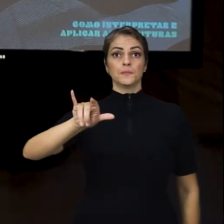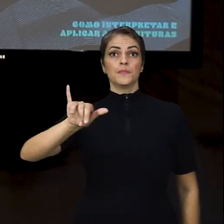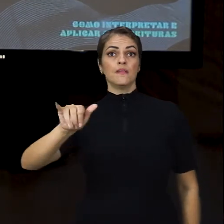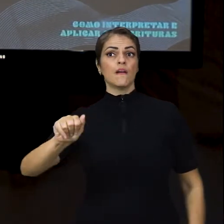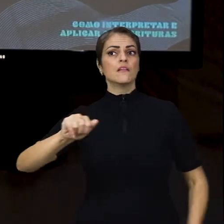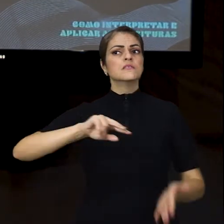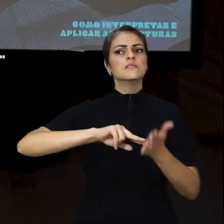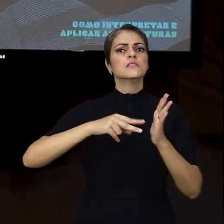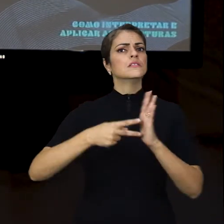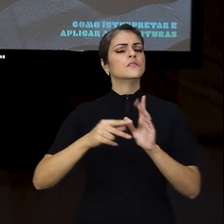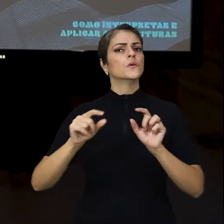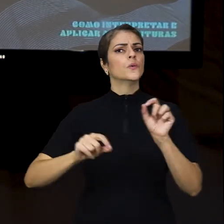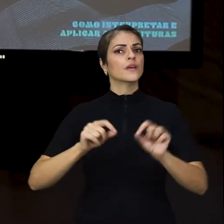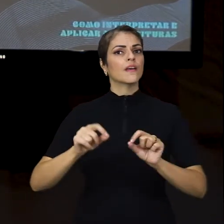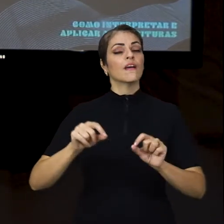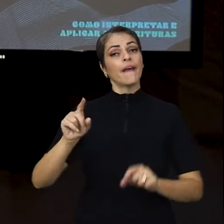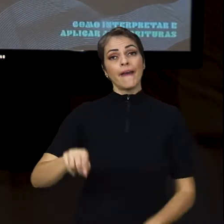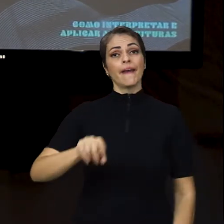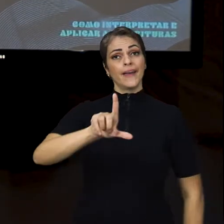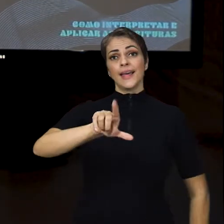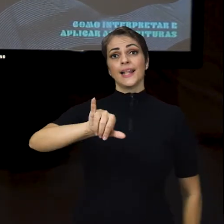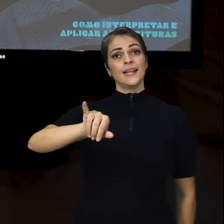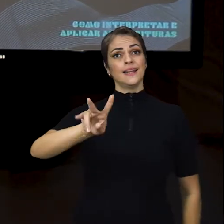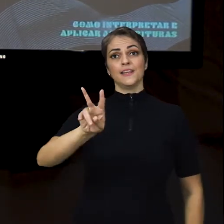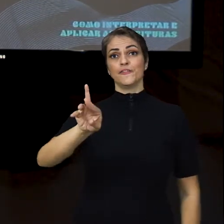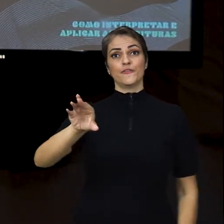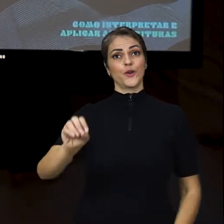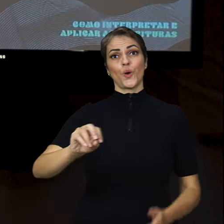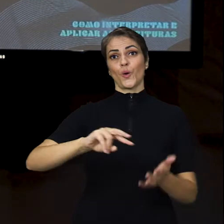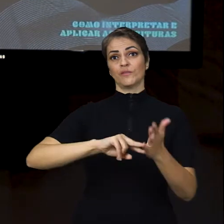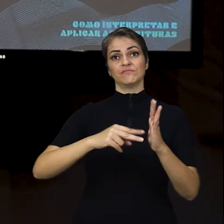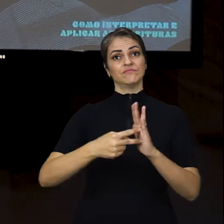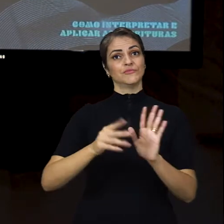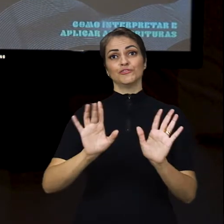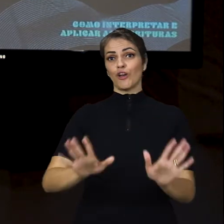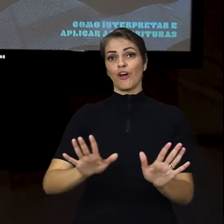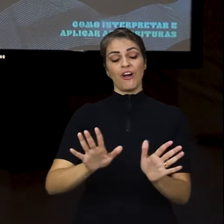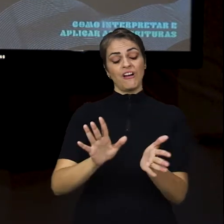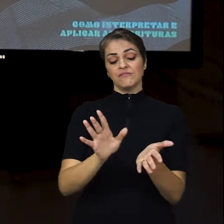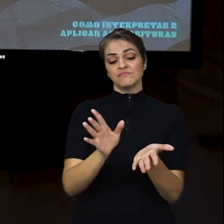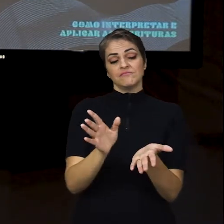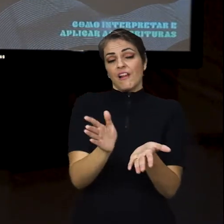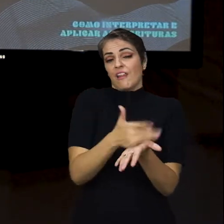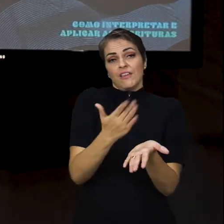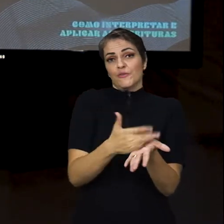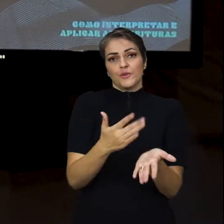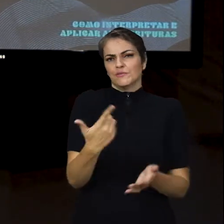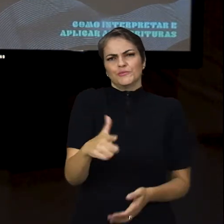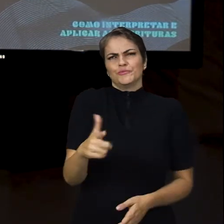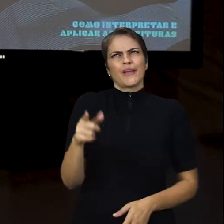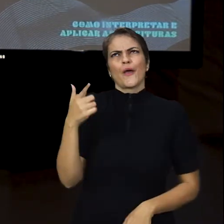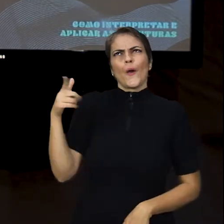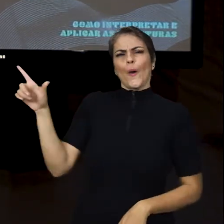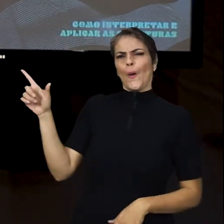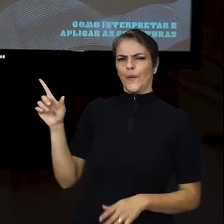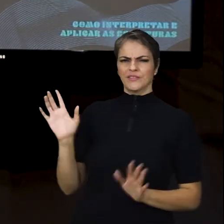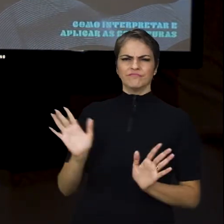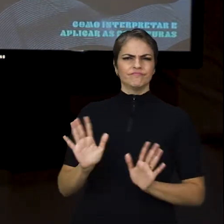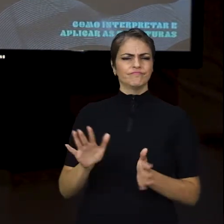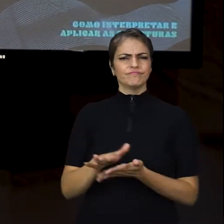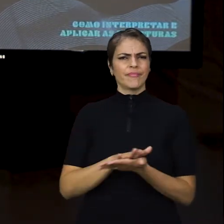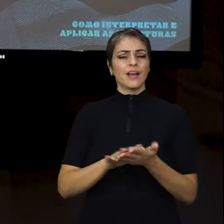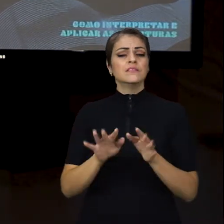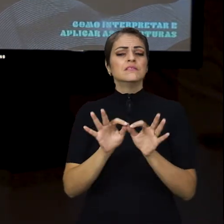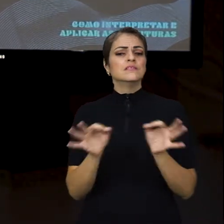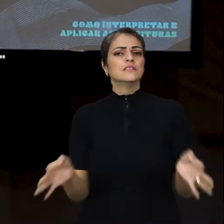livro. Não tem nenhum significado muito místico ou misterioso, é simplesmente uma tradução do